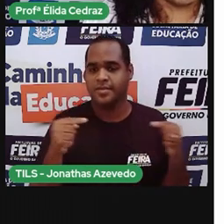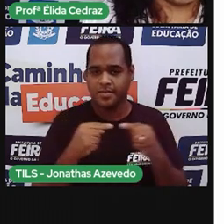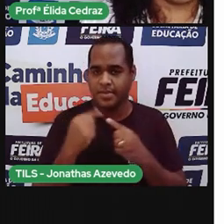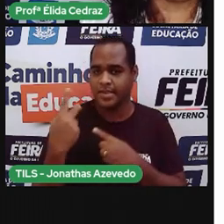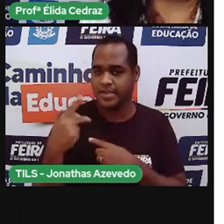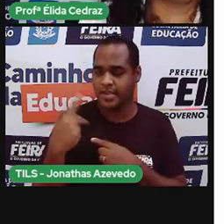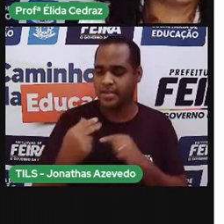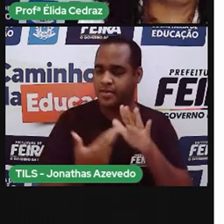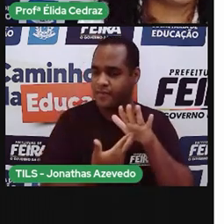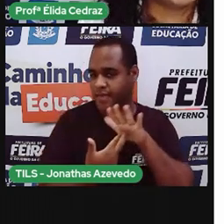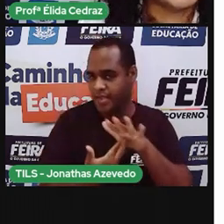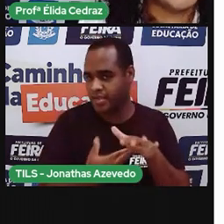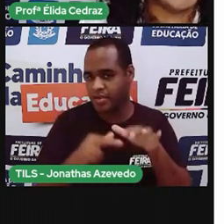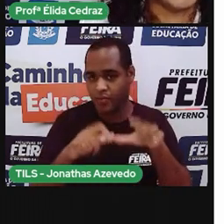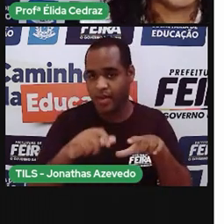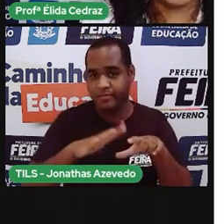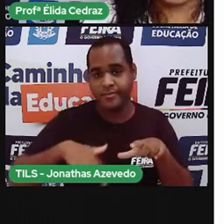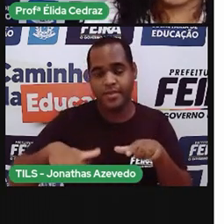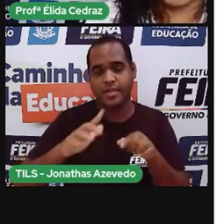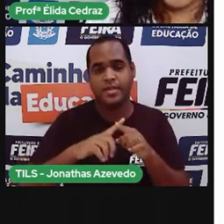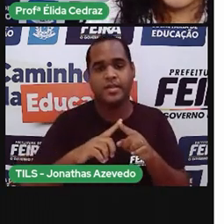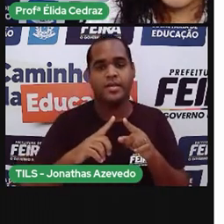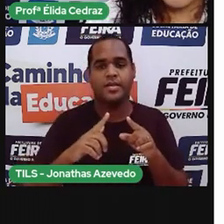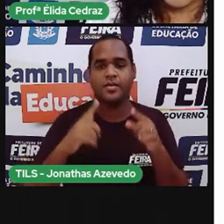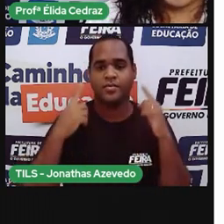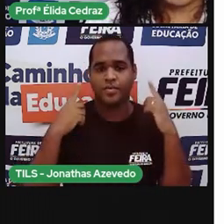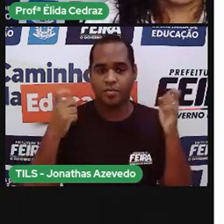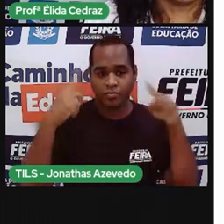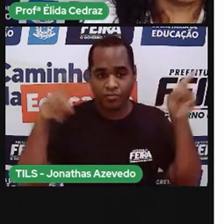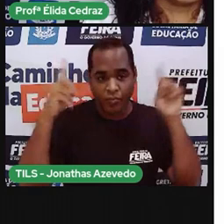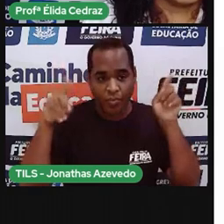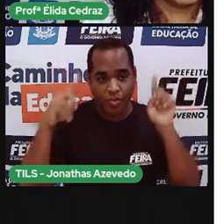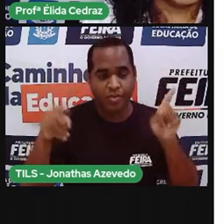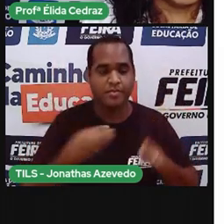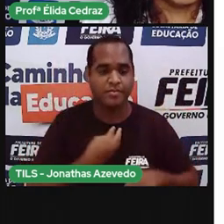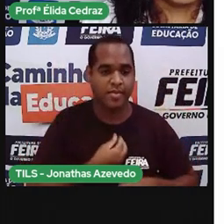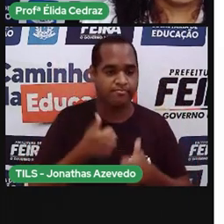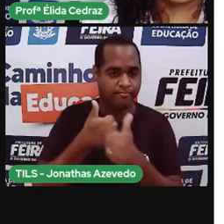Nova. Lá perto da SAMU. Olha só.